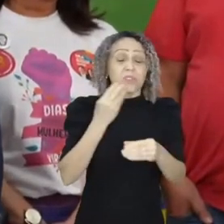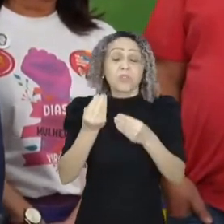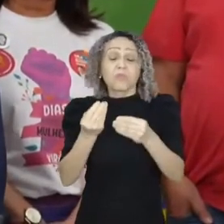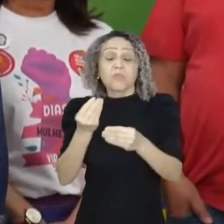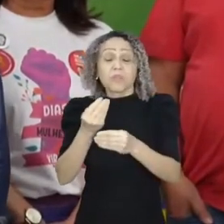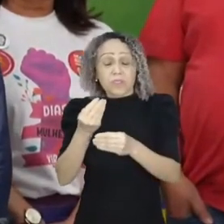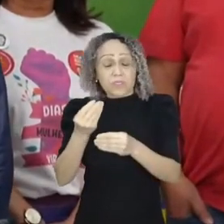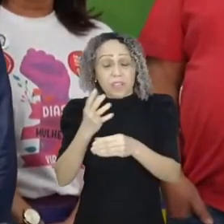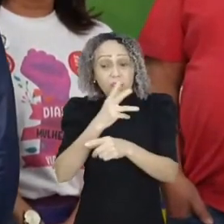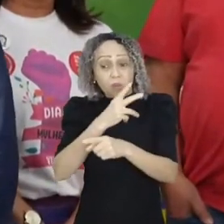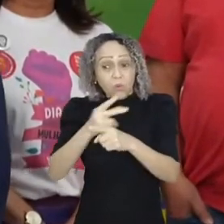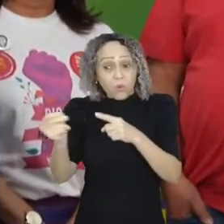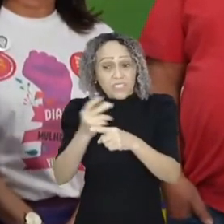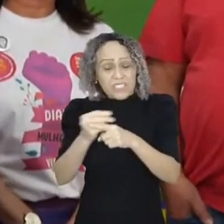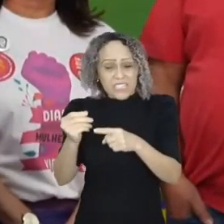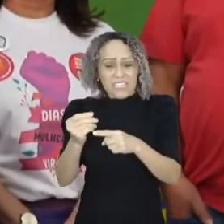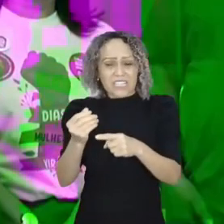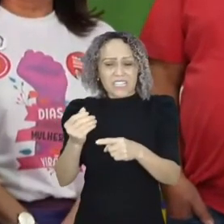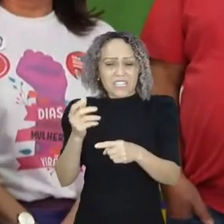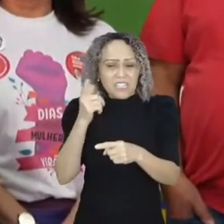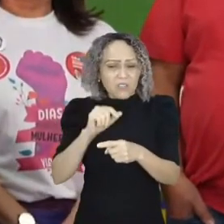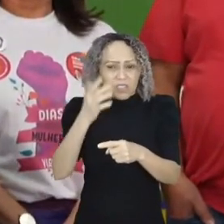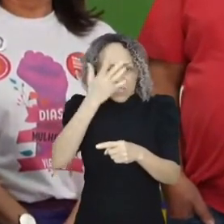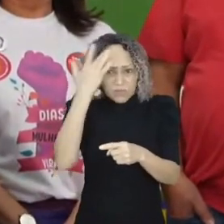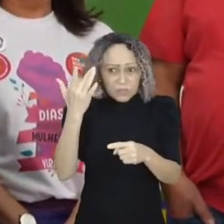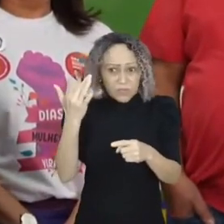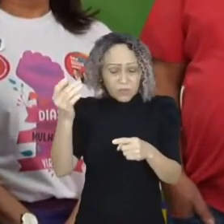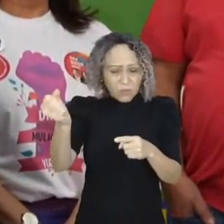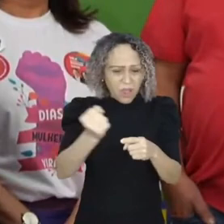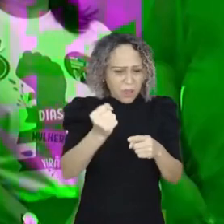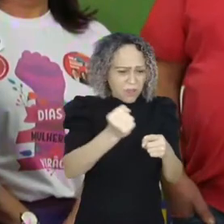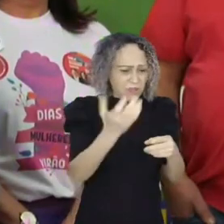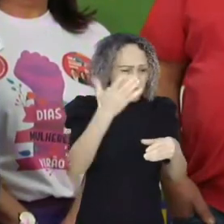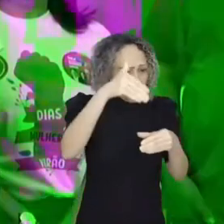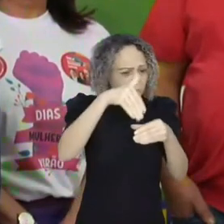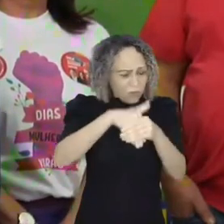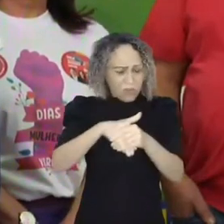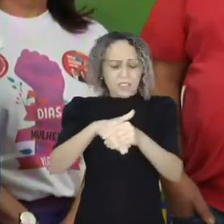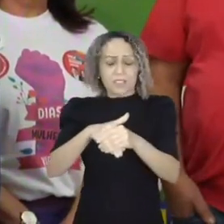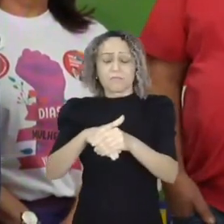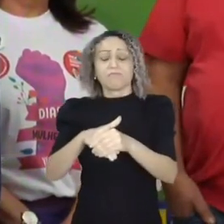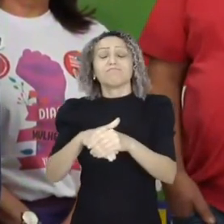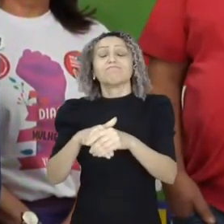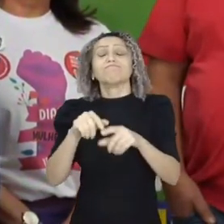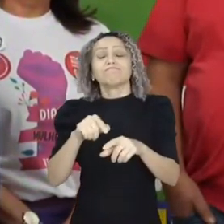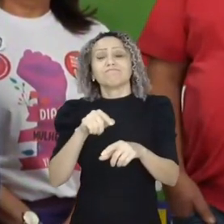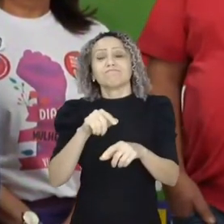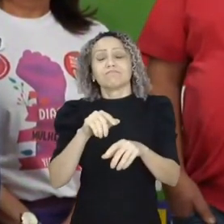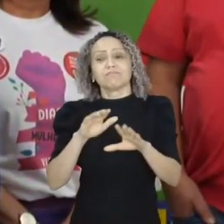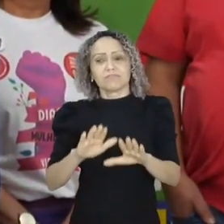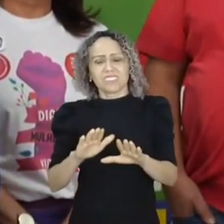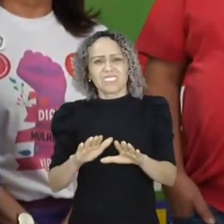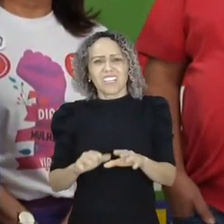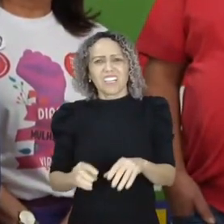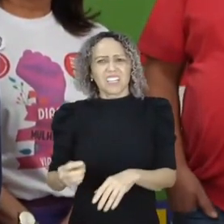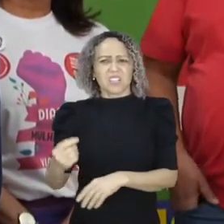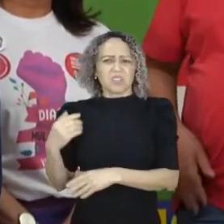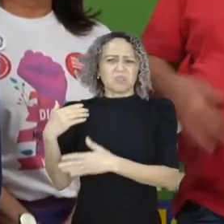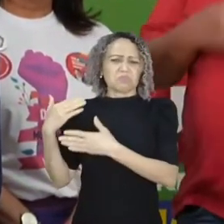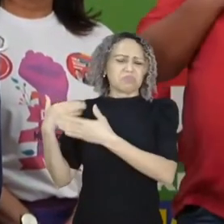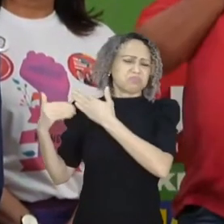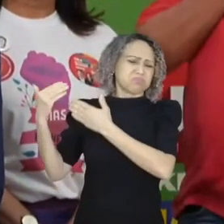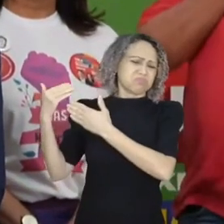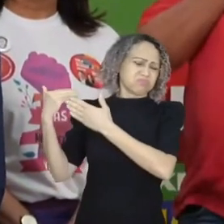acho que há muito tempo não havia no Brasil uma eleição tão polarizada como